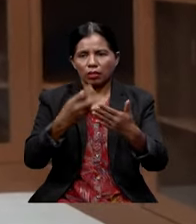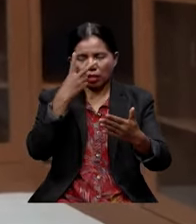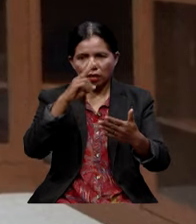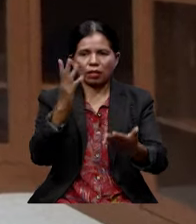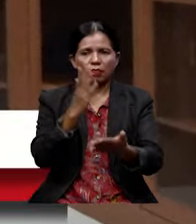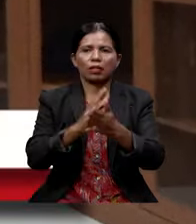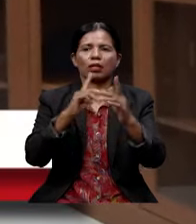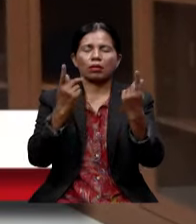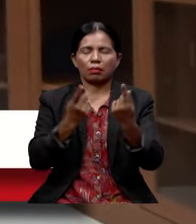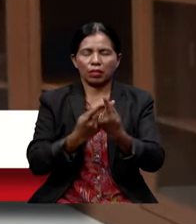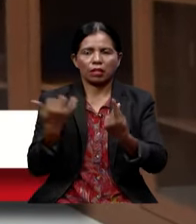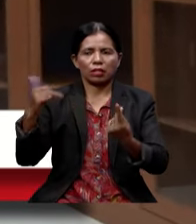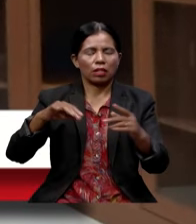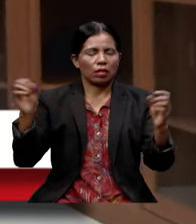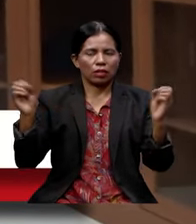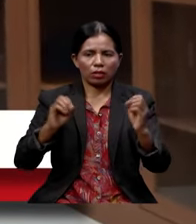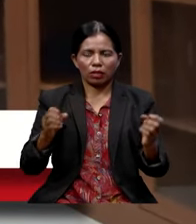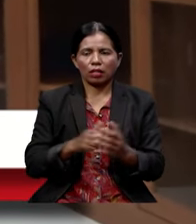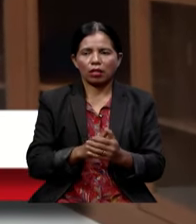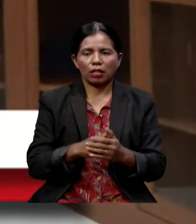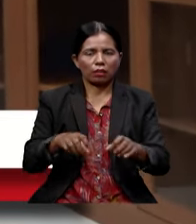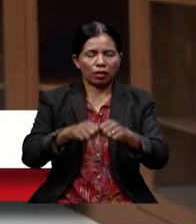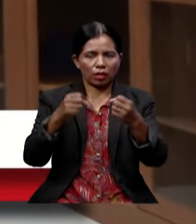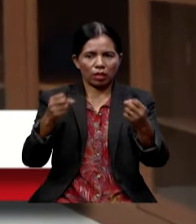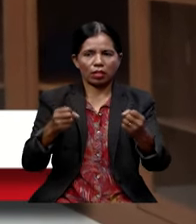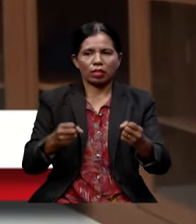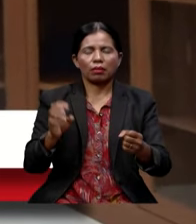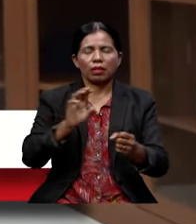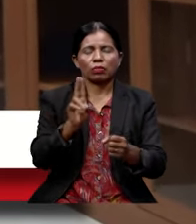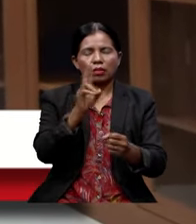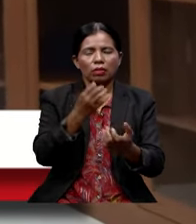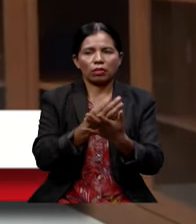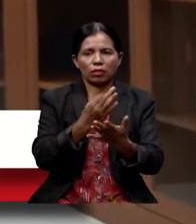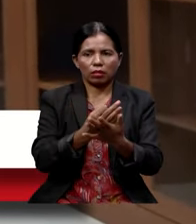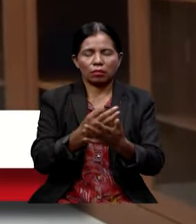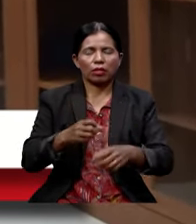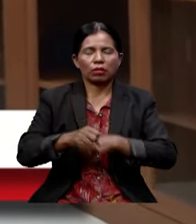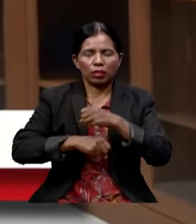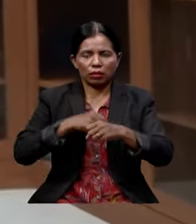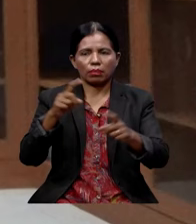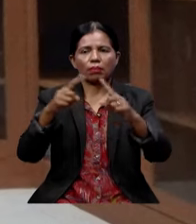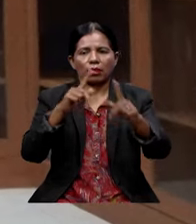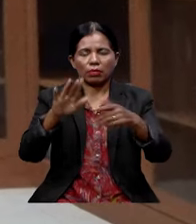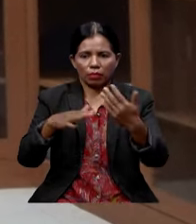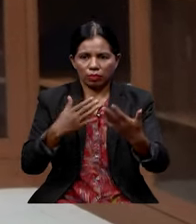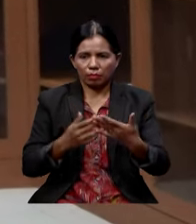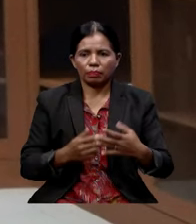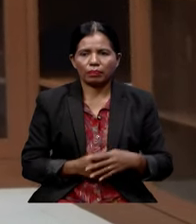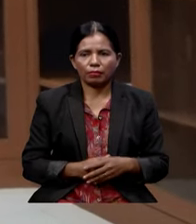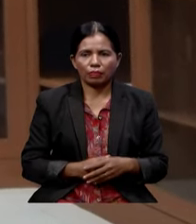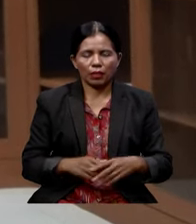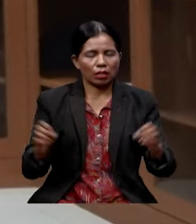lá a companhia, se lá a cuicar, lá foi lá ver estragas, o San Estado Unido, lá ver o sofrimento para o povo, se